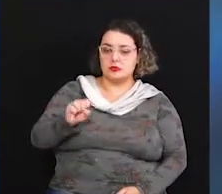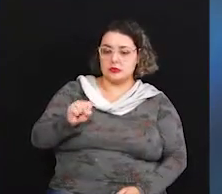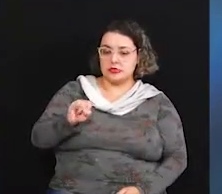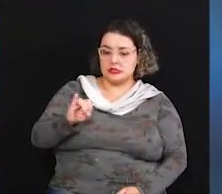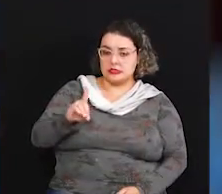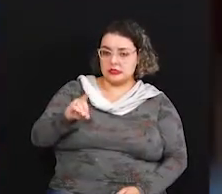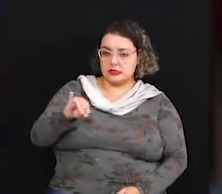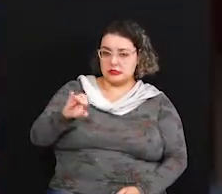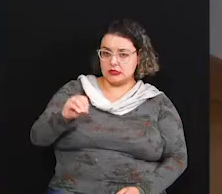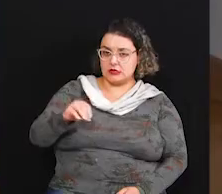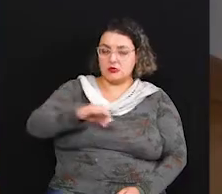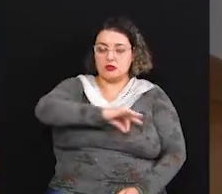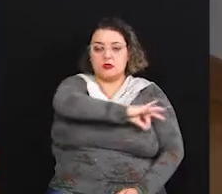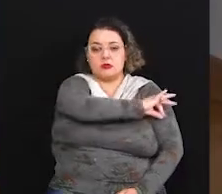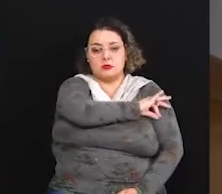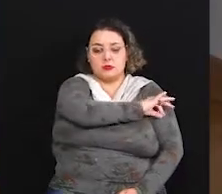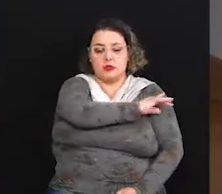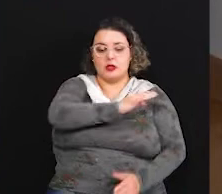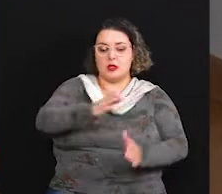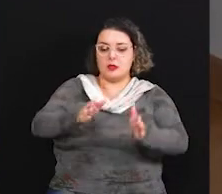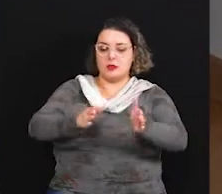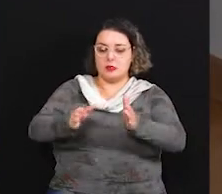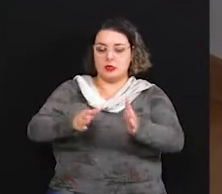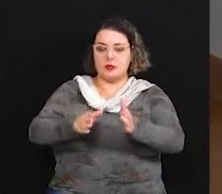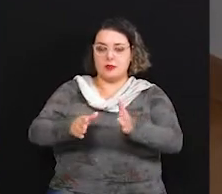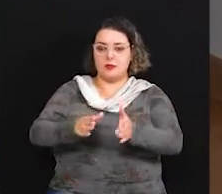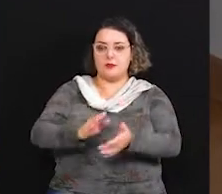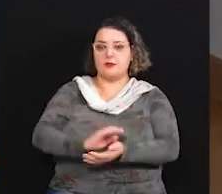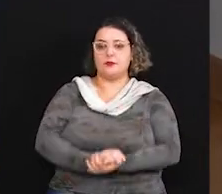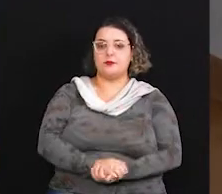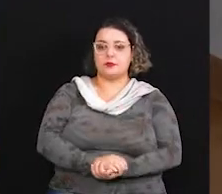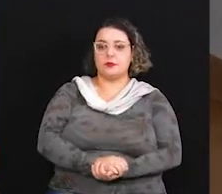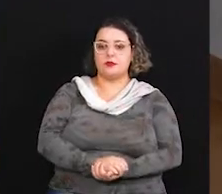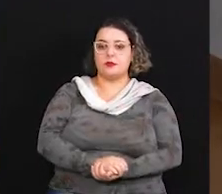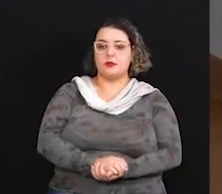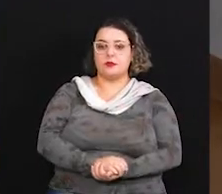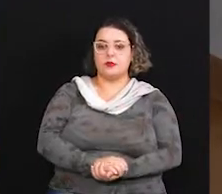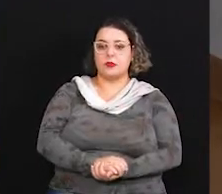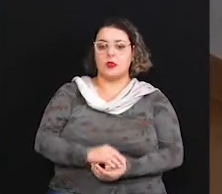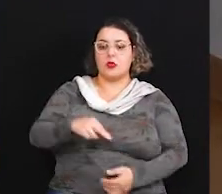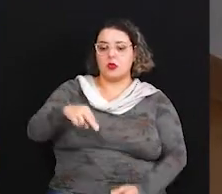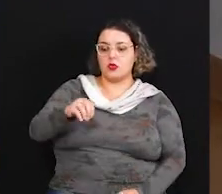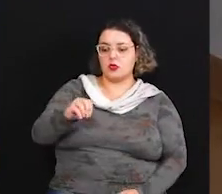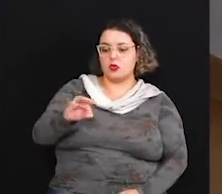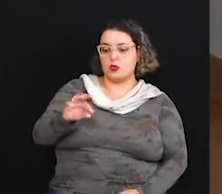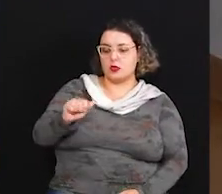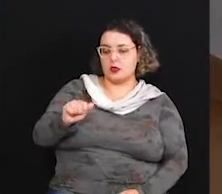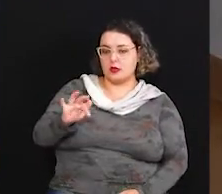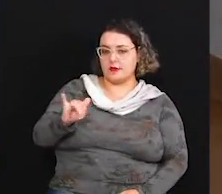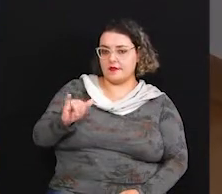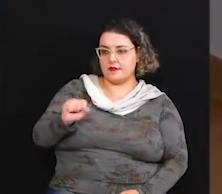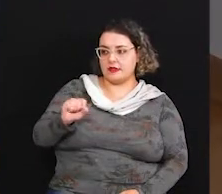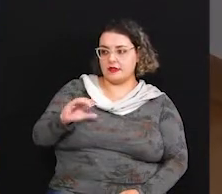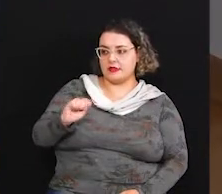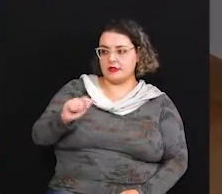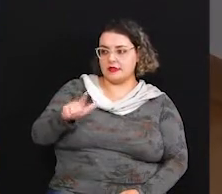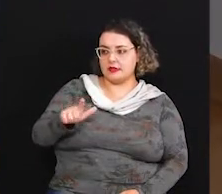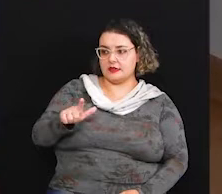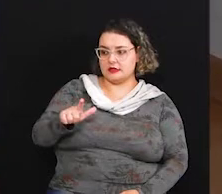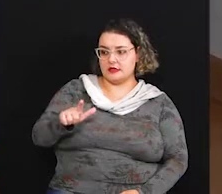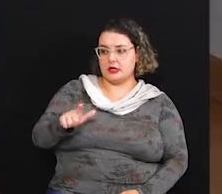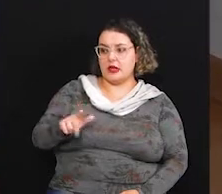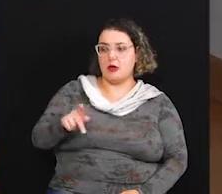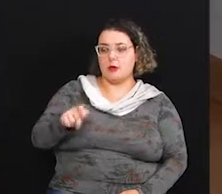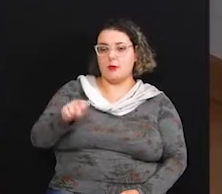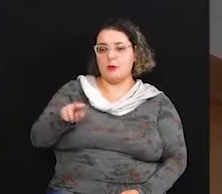prefeitura. Mais recentemente, nós passamos a utilizar a nota fiscal paulista. Então vocês estão vendo as